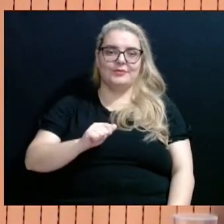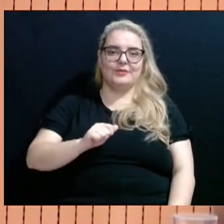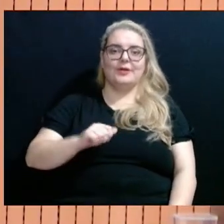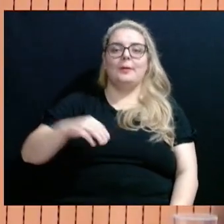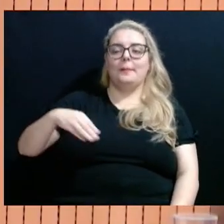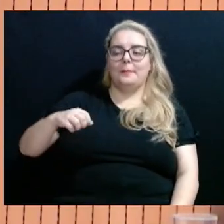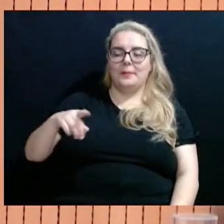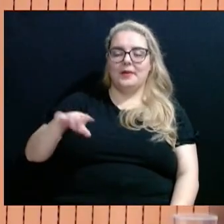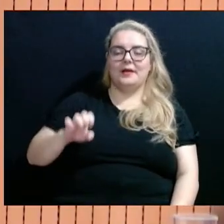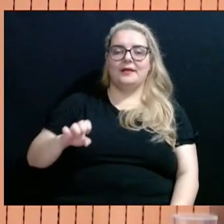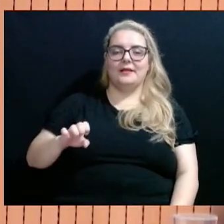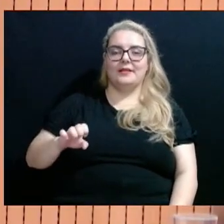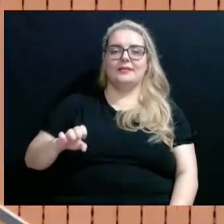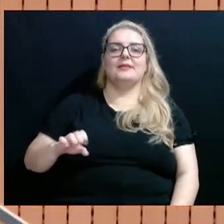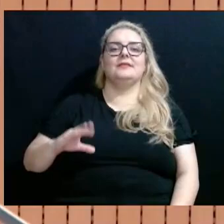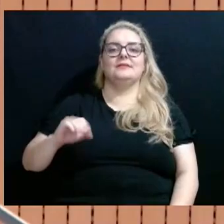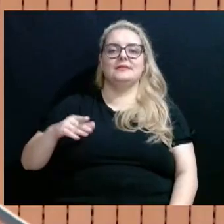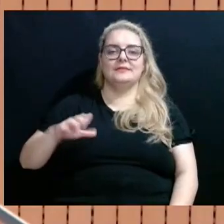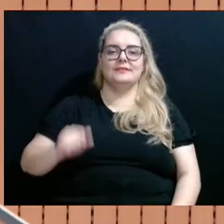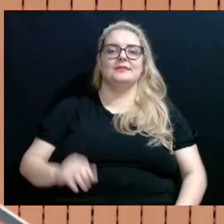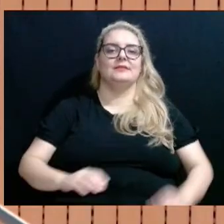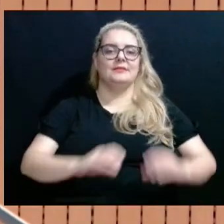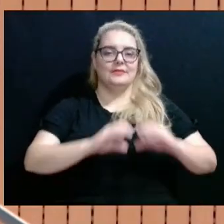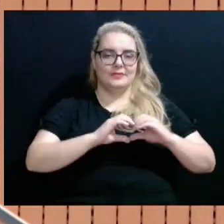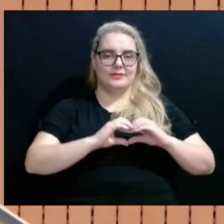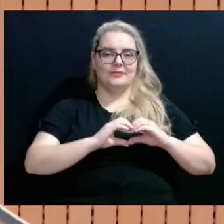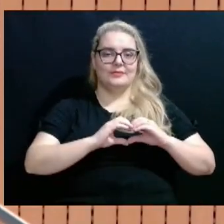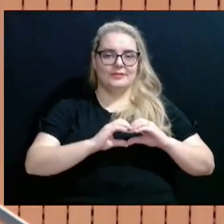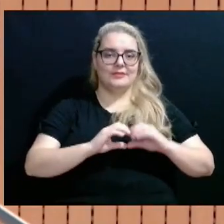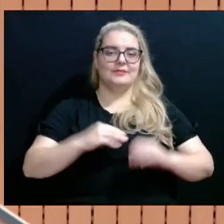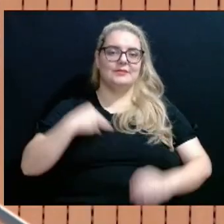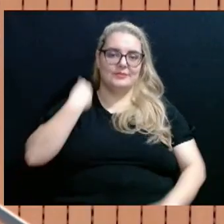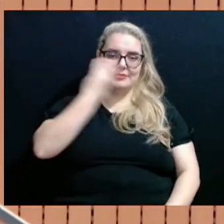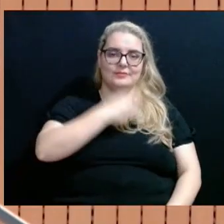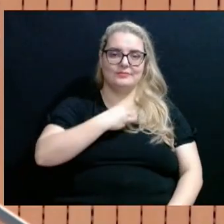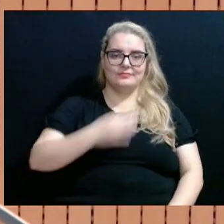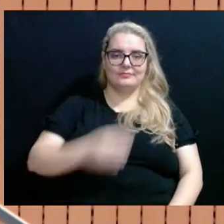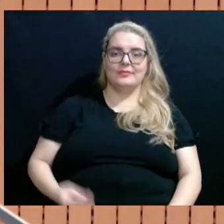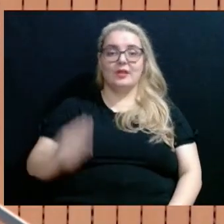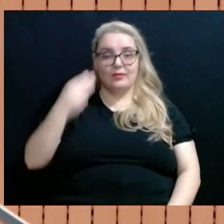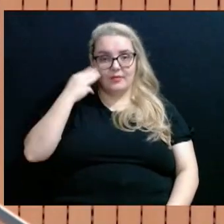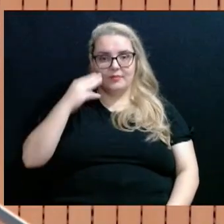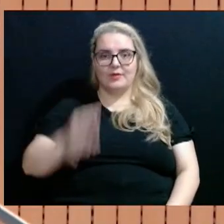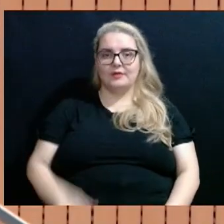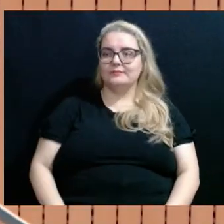Coração de Maria, in memoriam. Ela não está mais entre nós, mas ainda